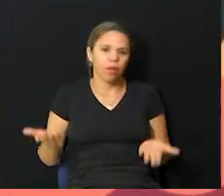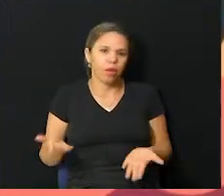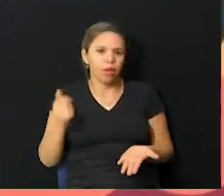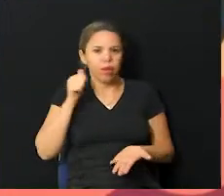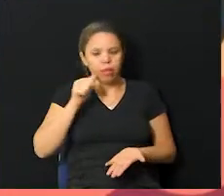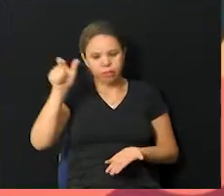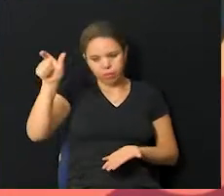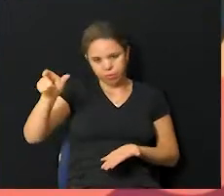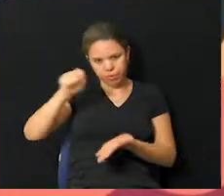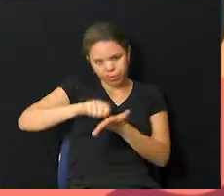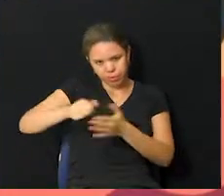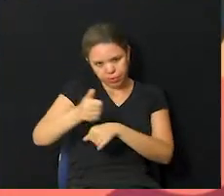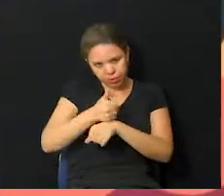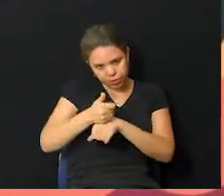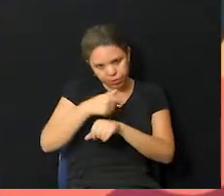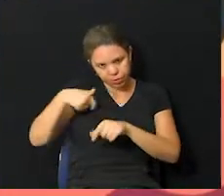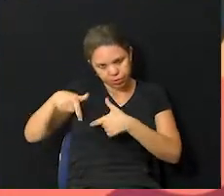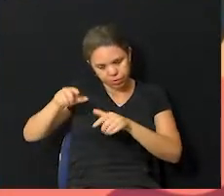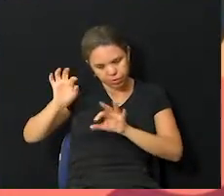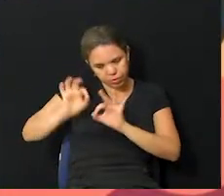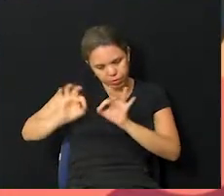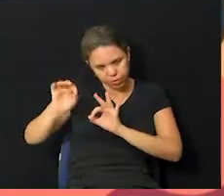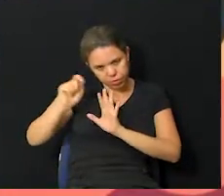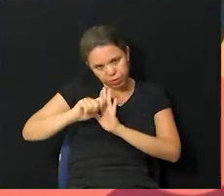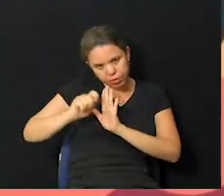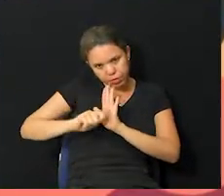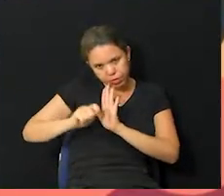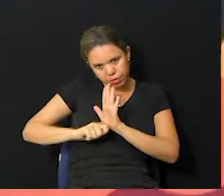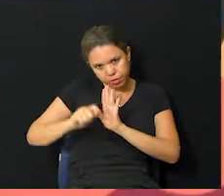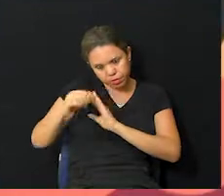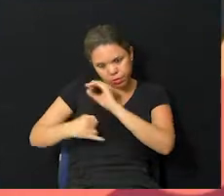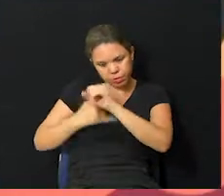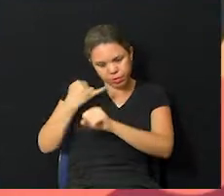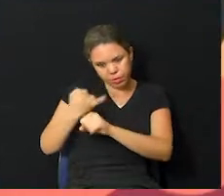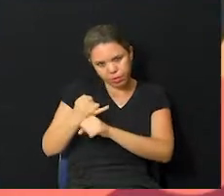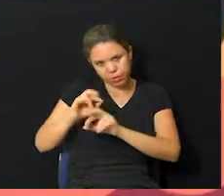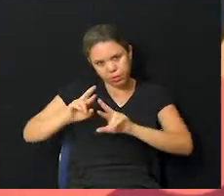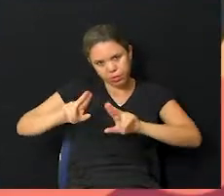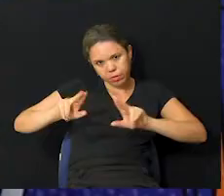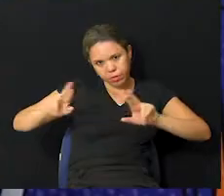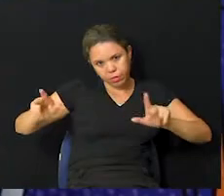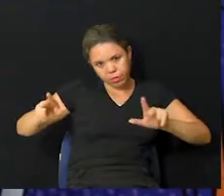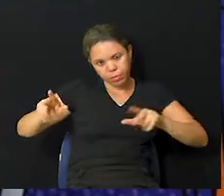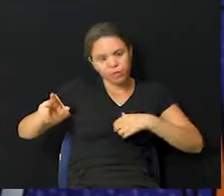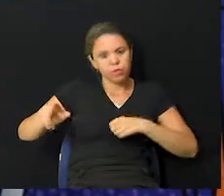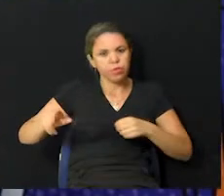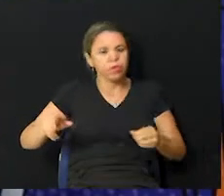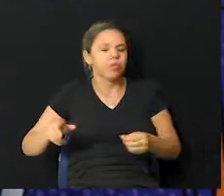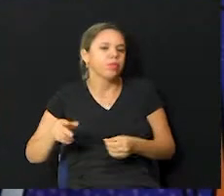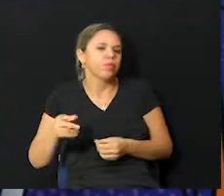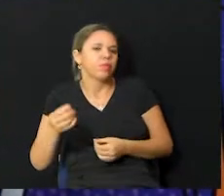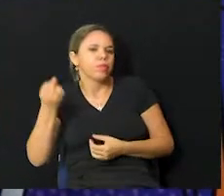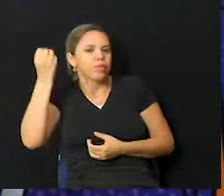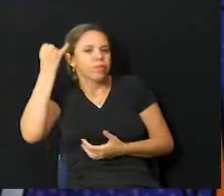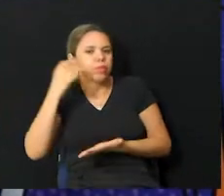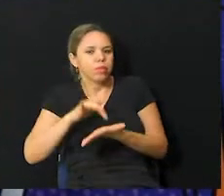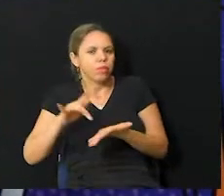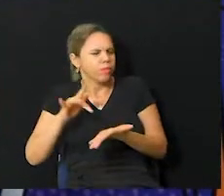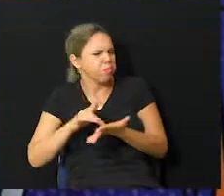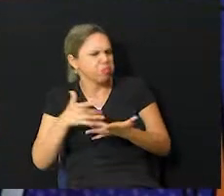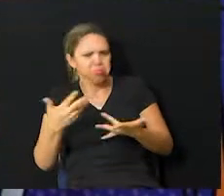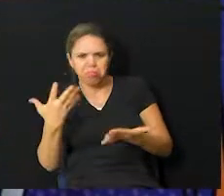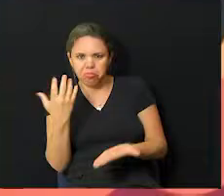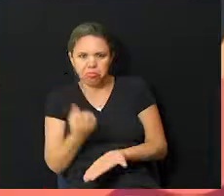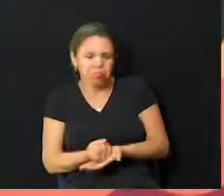Adriana, ela trabalhou essa obra em várias plataformas. Então nós temos audiobook, nós temos